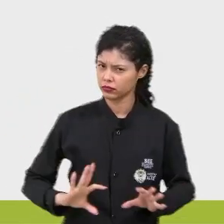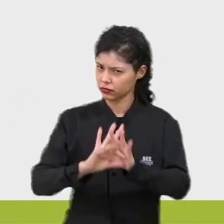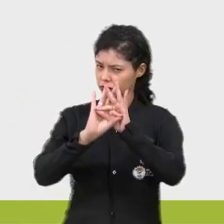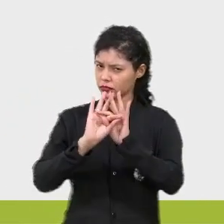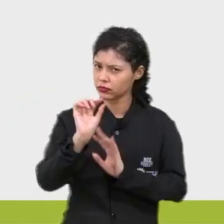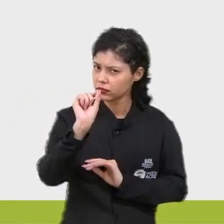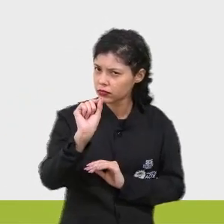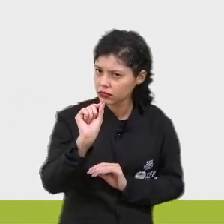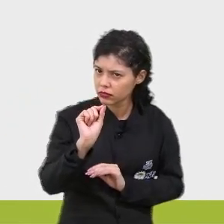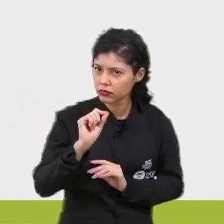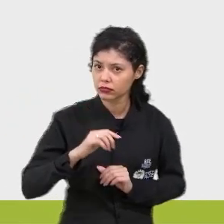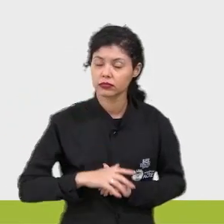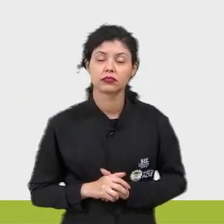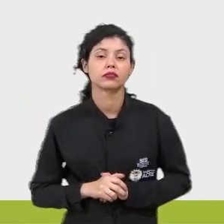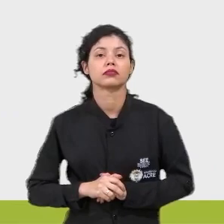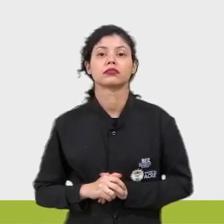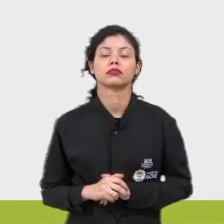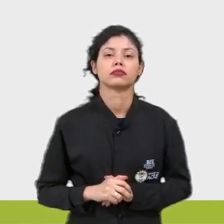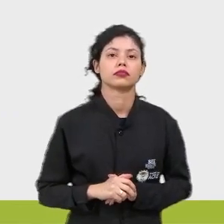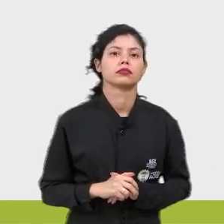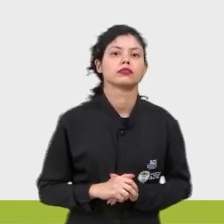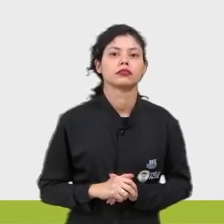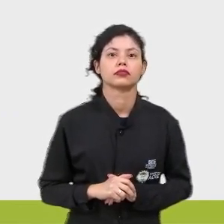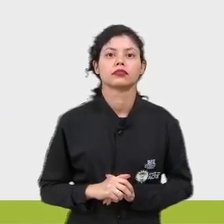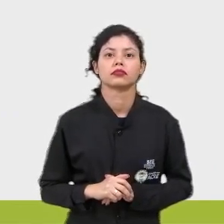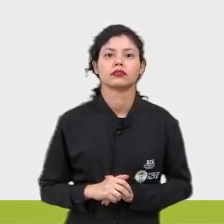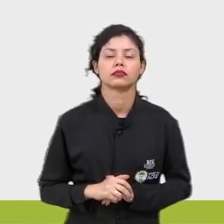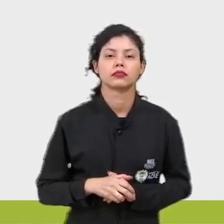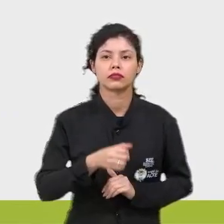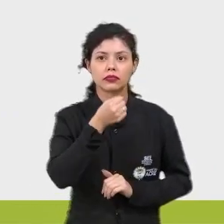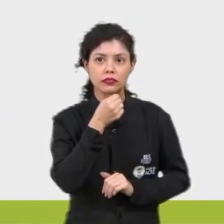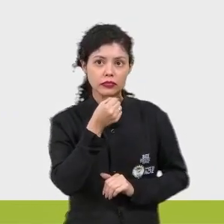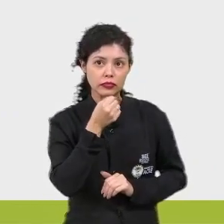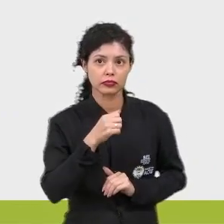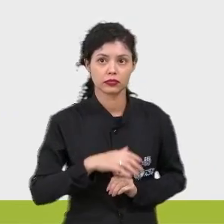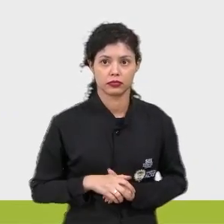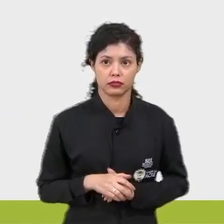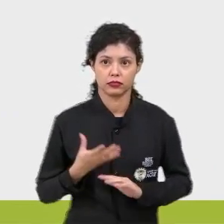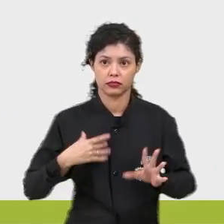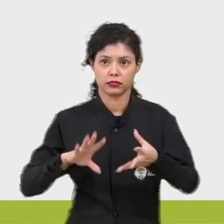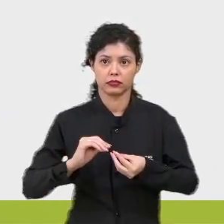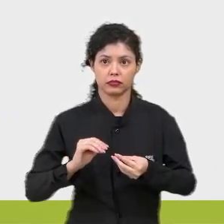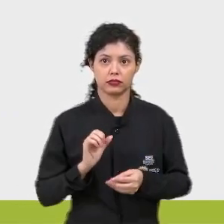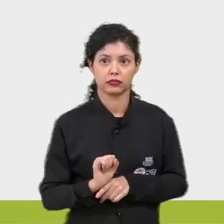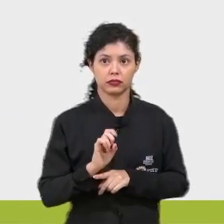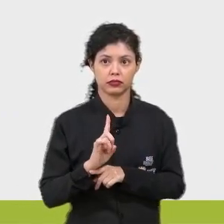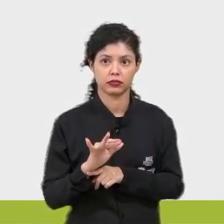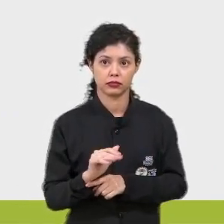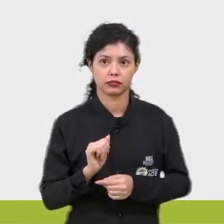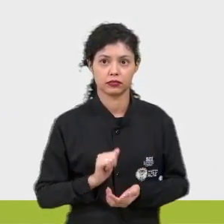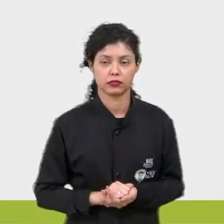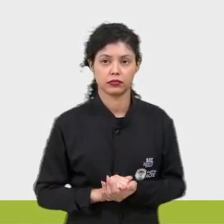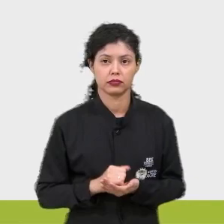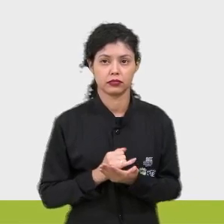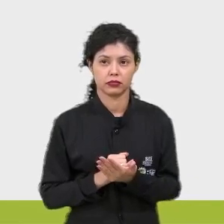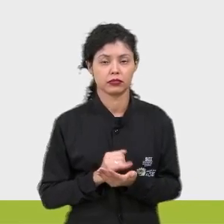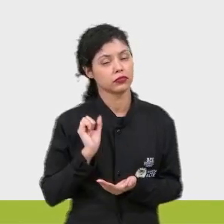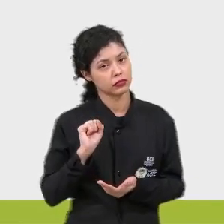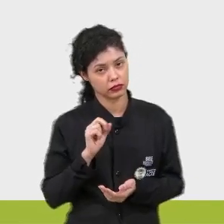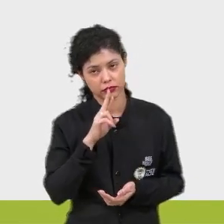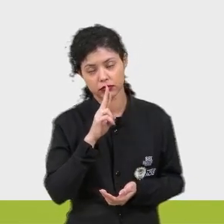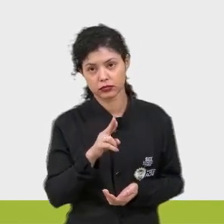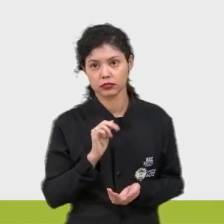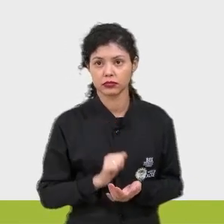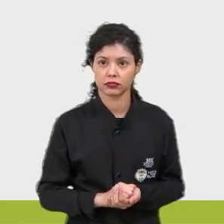Esse fragmento é o que, professor? Nós temos o quê? Reportagem, resumo, sinopse, que é também um